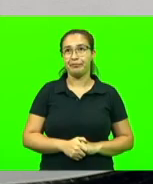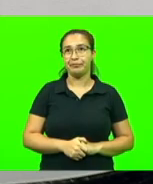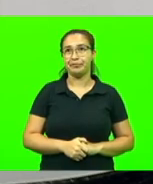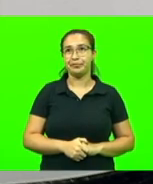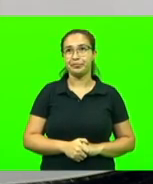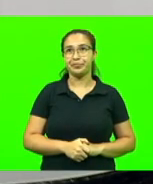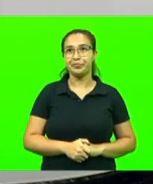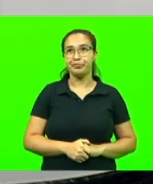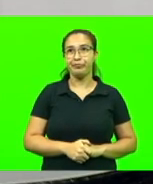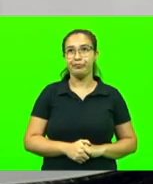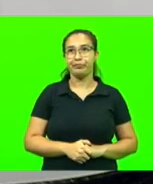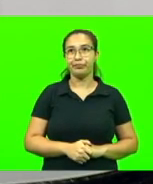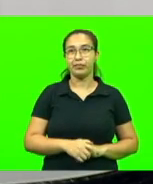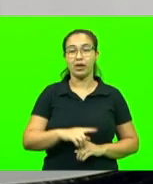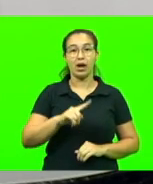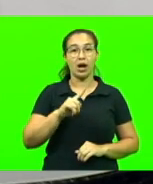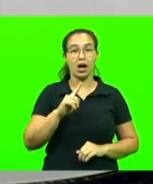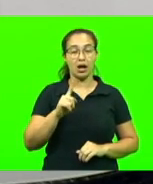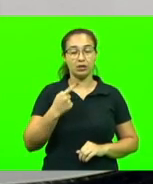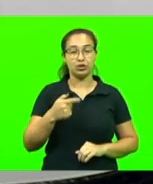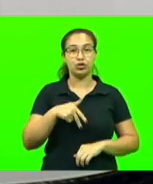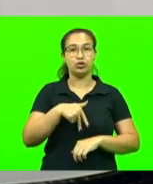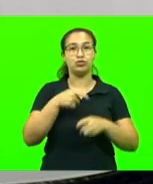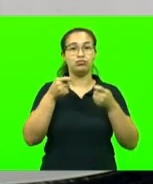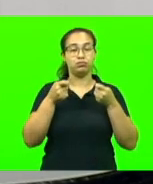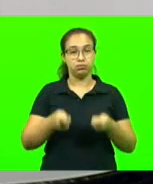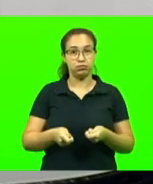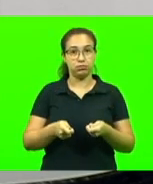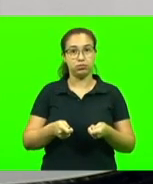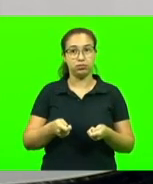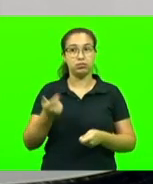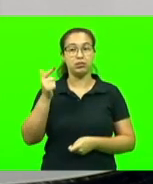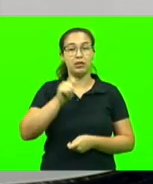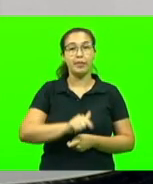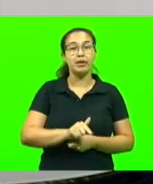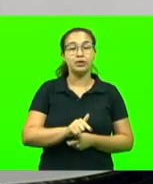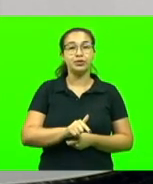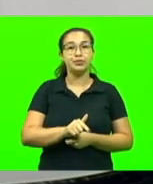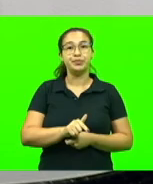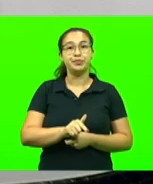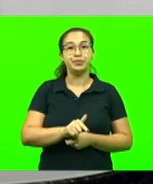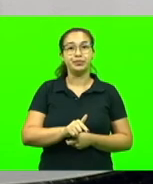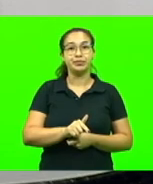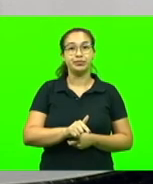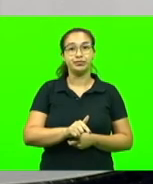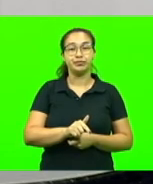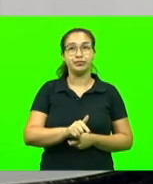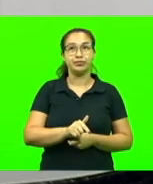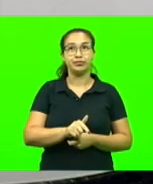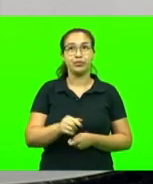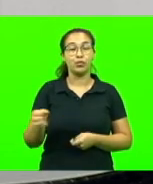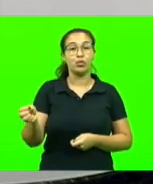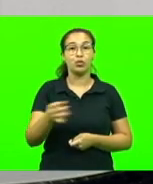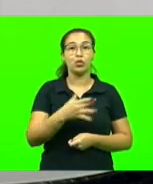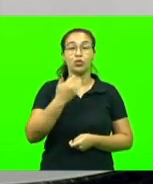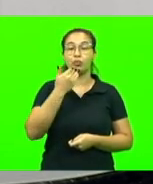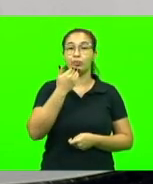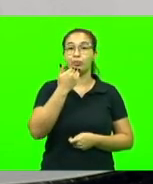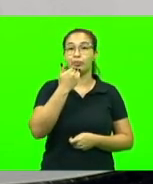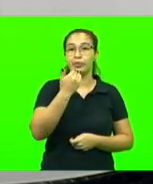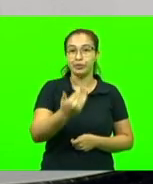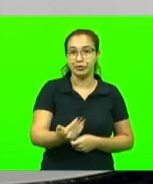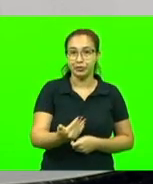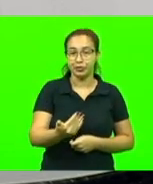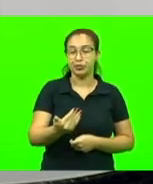deixando a nossa posição aqui firme, eu também quero, senhor presidente, reiterar um novo pedido que a gente tem feito ao